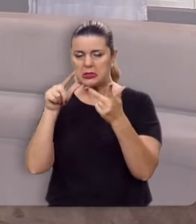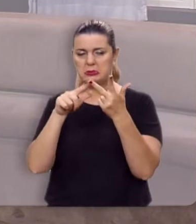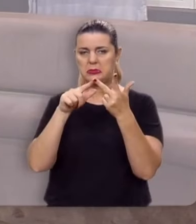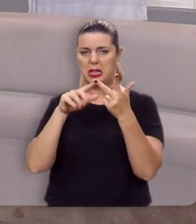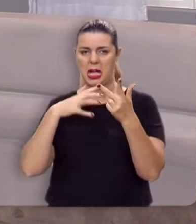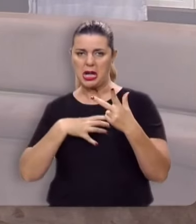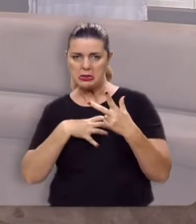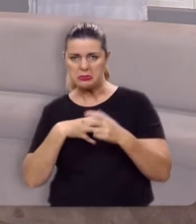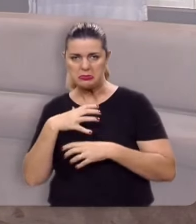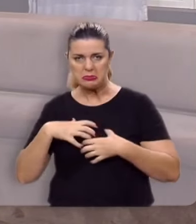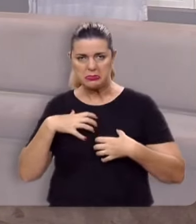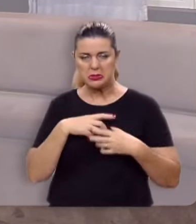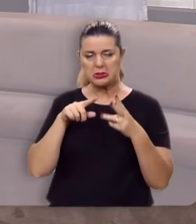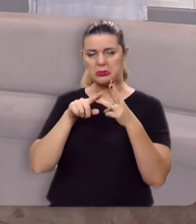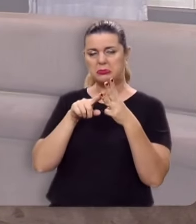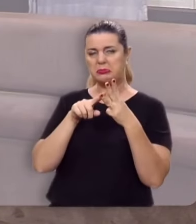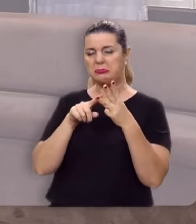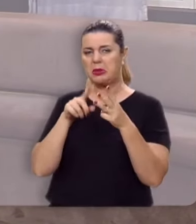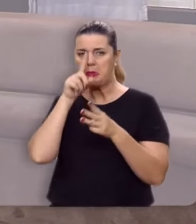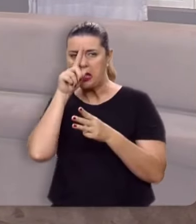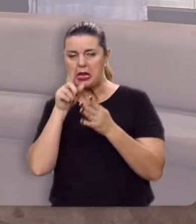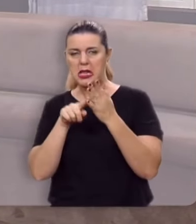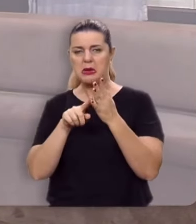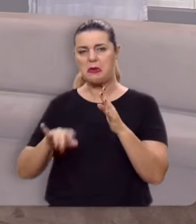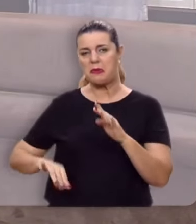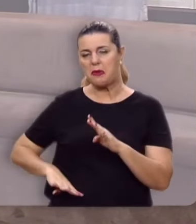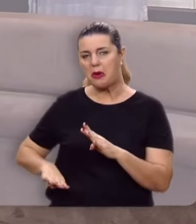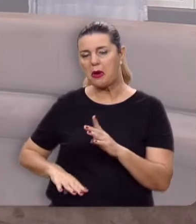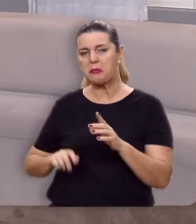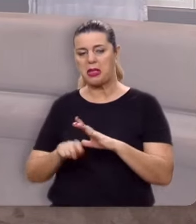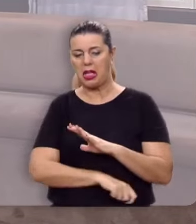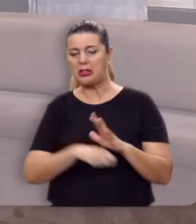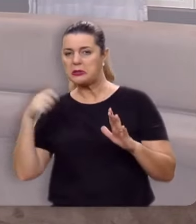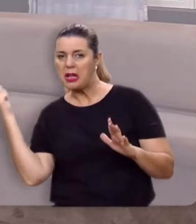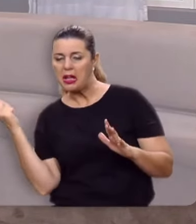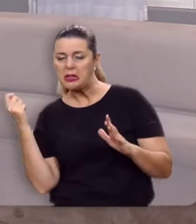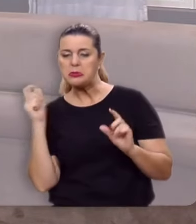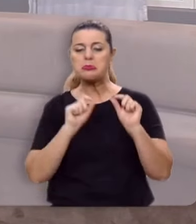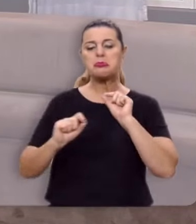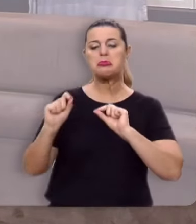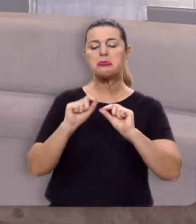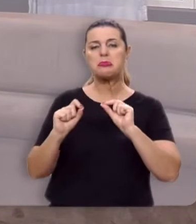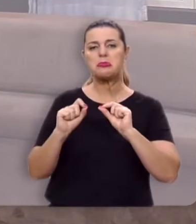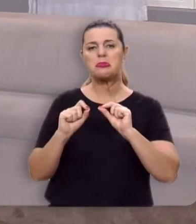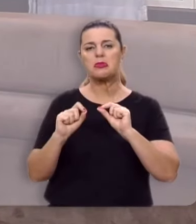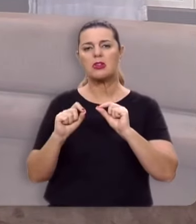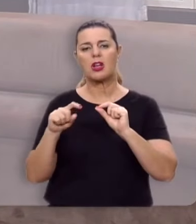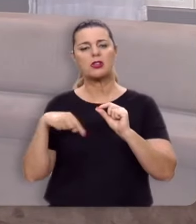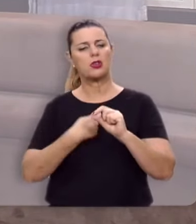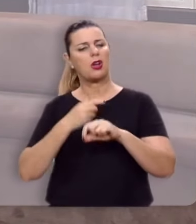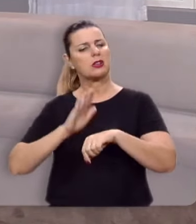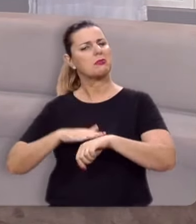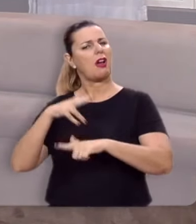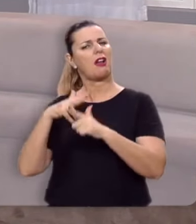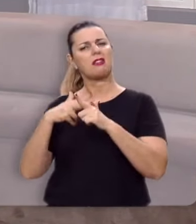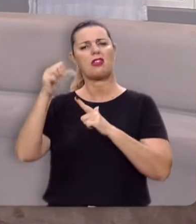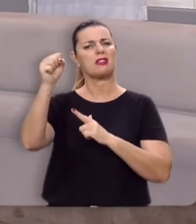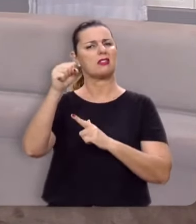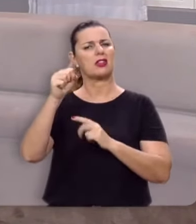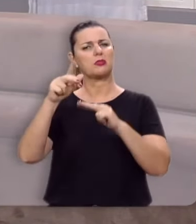perseguição, angústia, perigo, fome, espada? Por meio de todas essas coisas, somos mais do